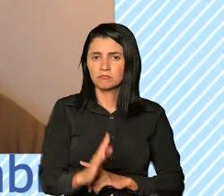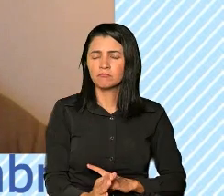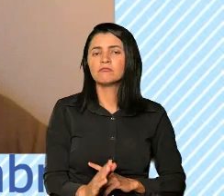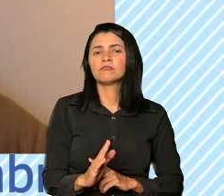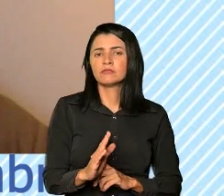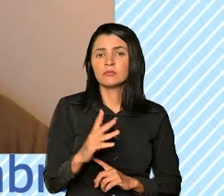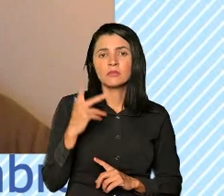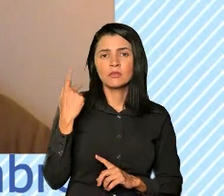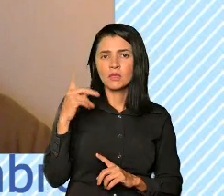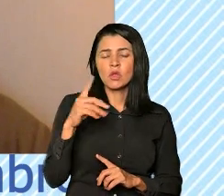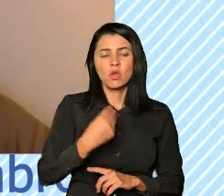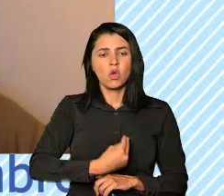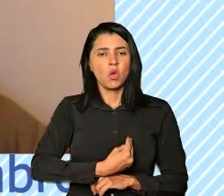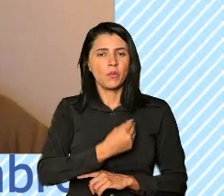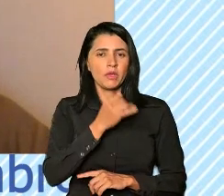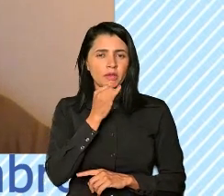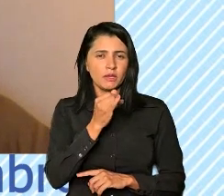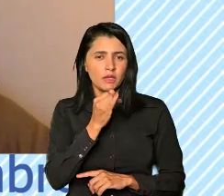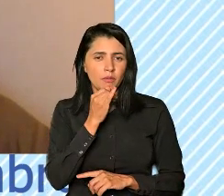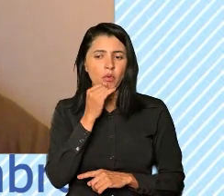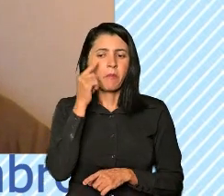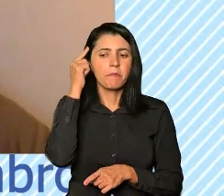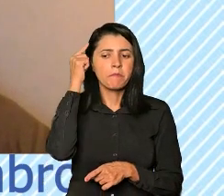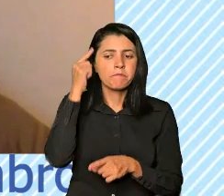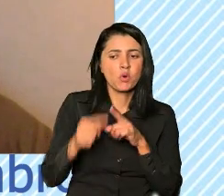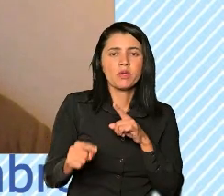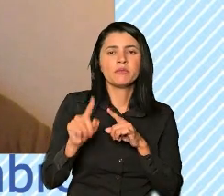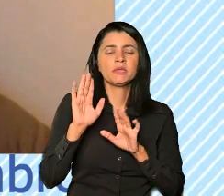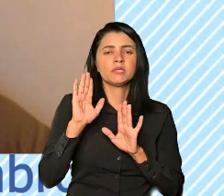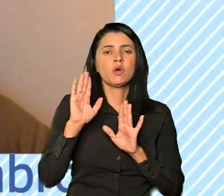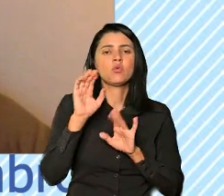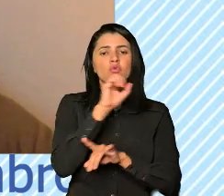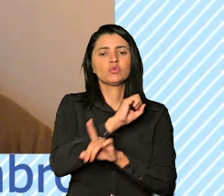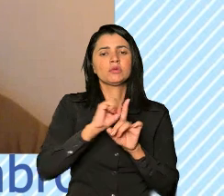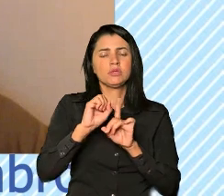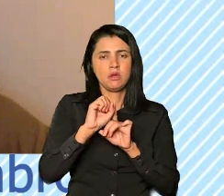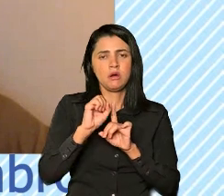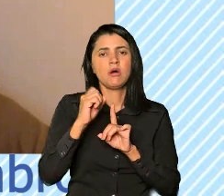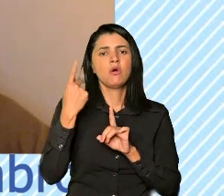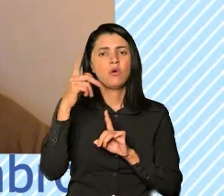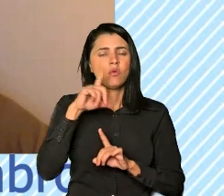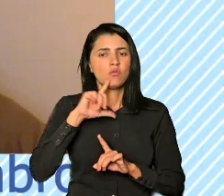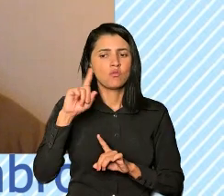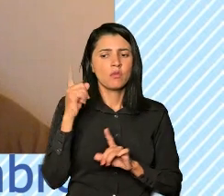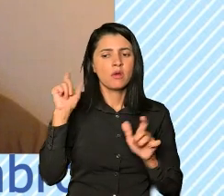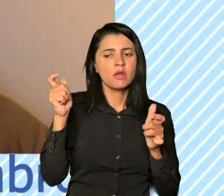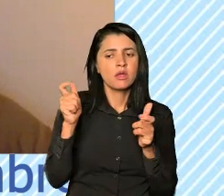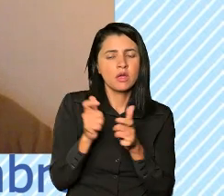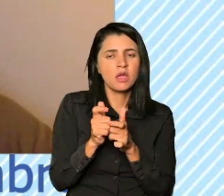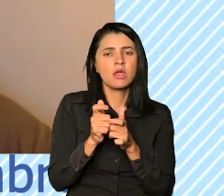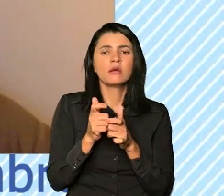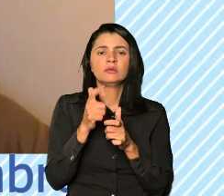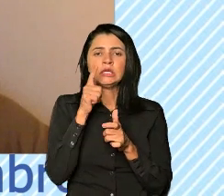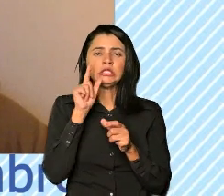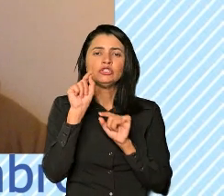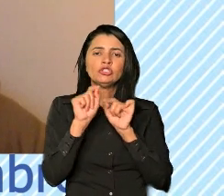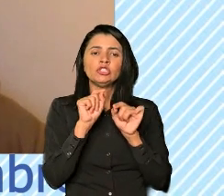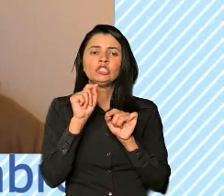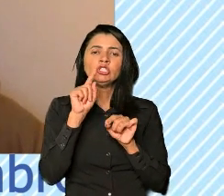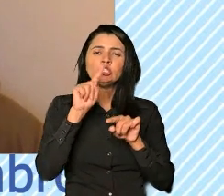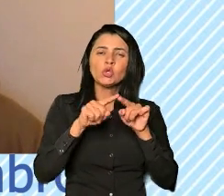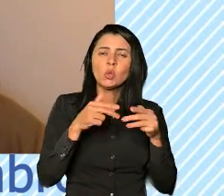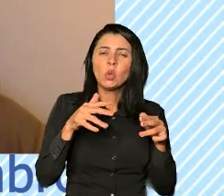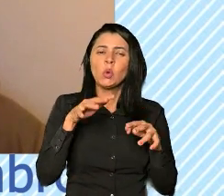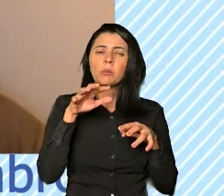Não somente, por exemplo, uma proibição explícita social, né, de uma minoria de se apropriar de